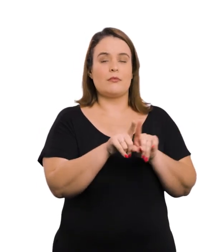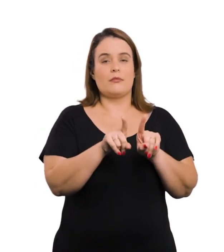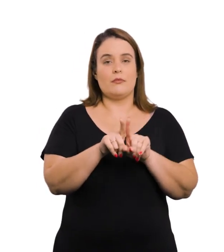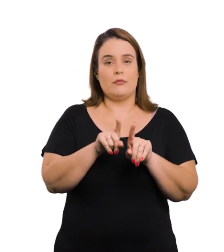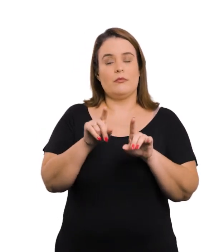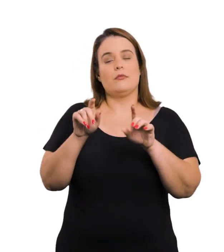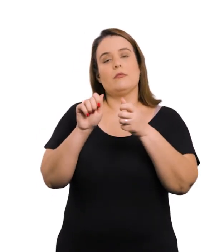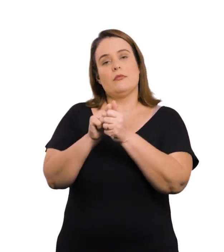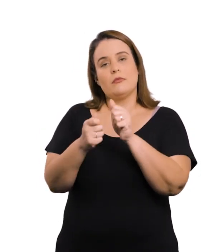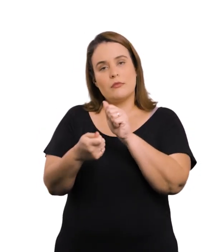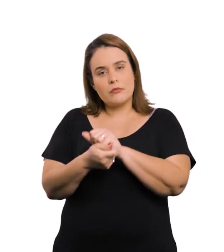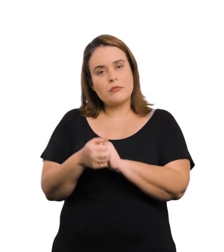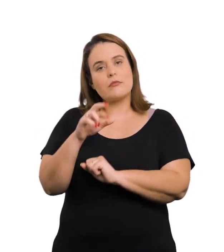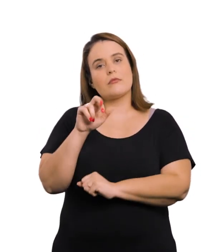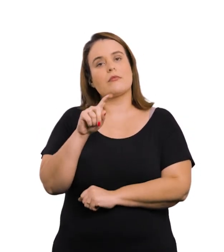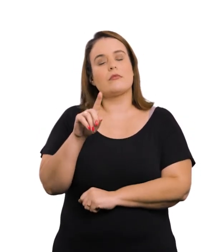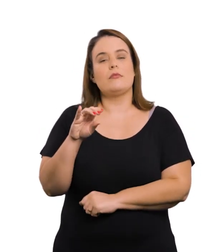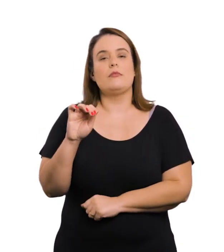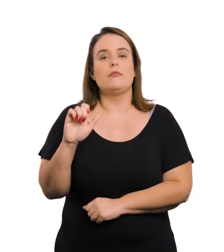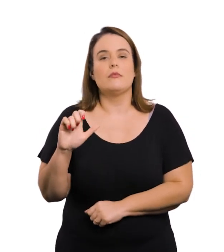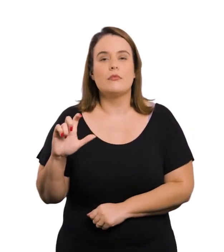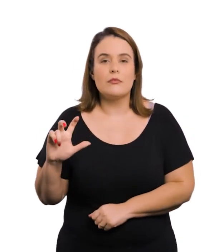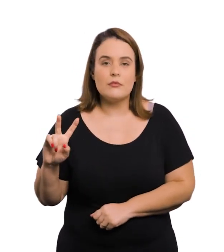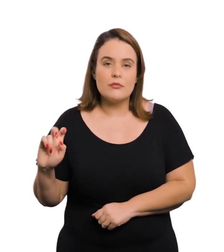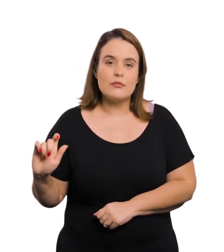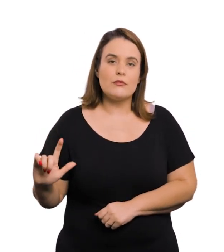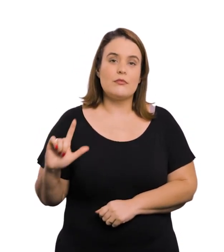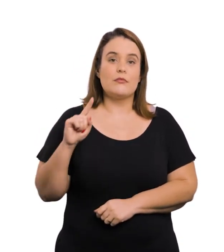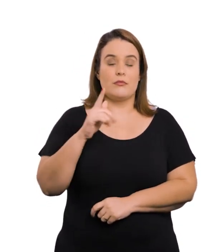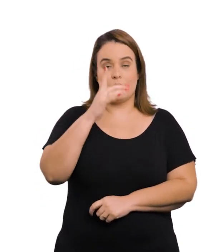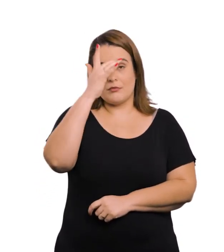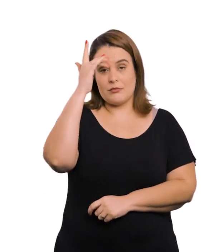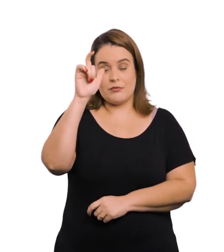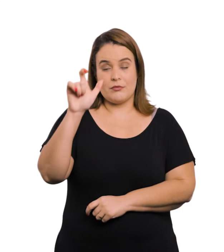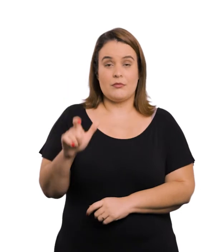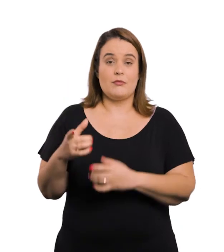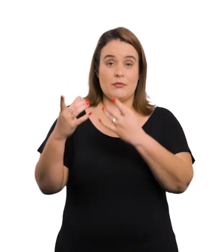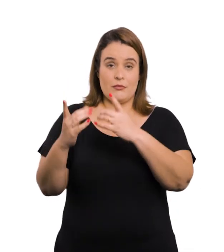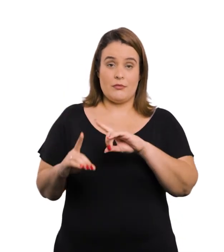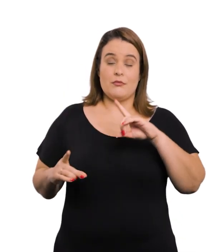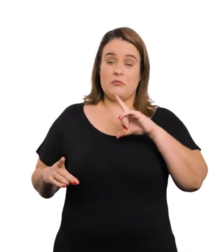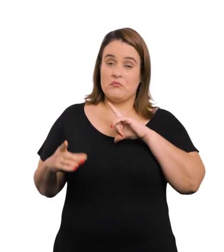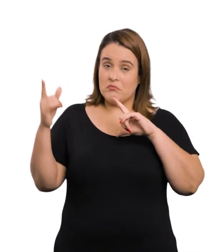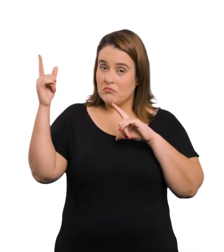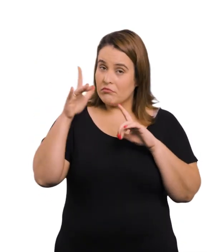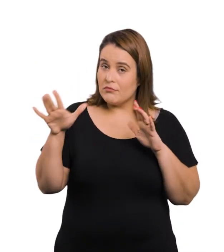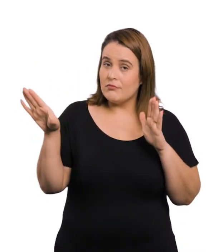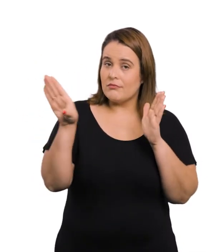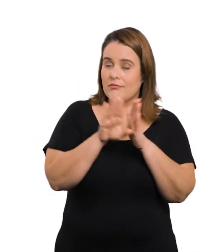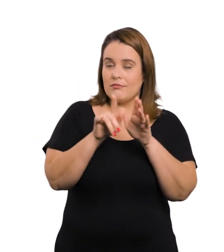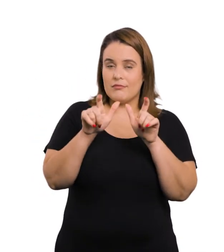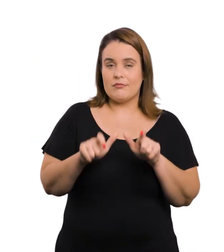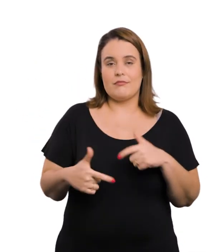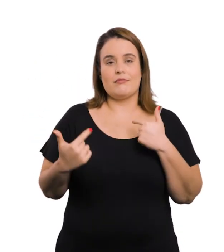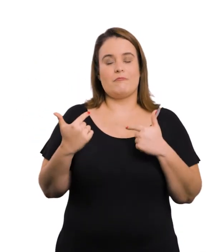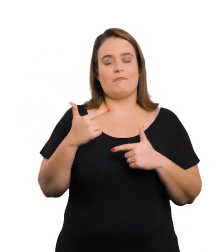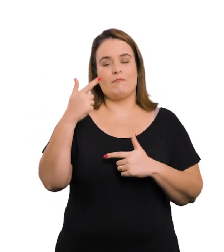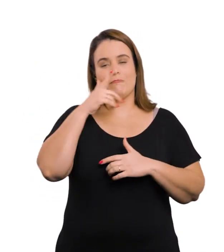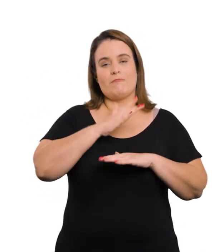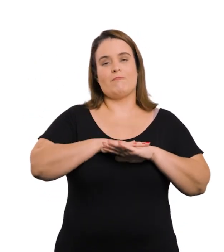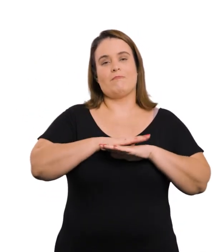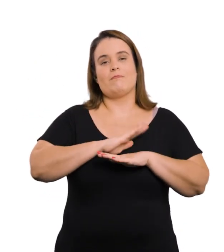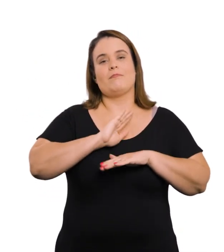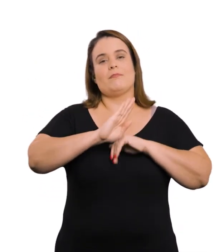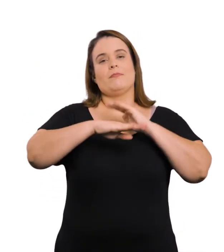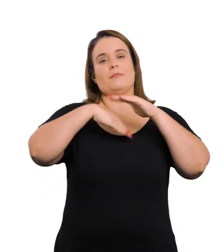acessibilidade e às adaptações razoáveis necessárias para que a pessoa com deficiência chegue a seu posto de trabalho e consiga